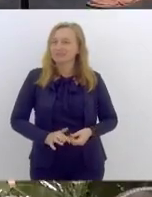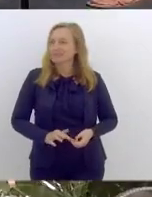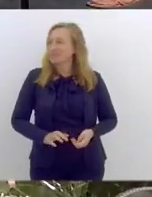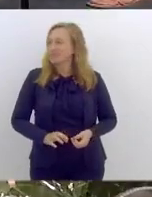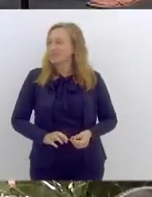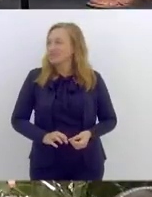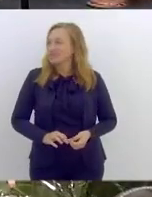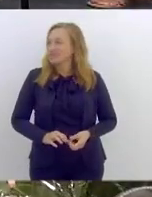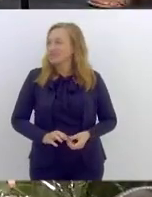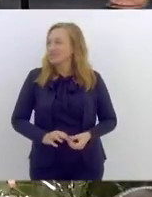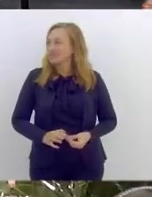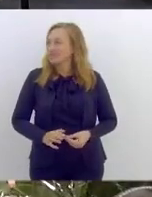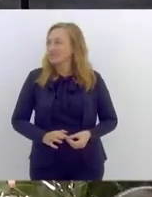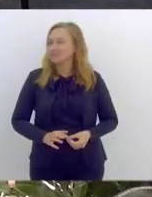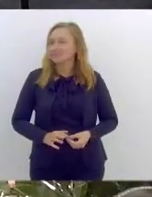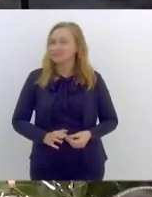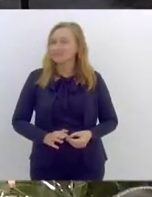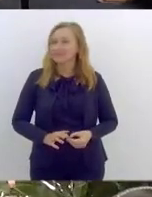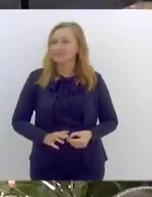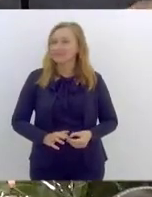Vamos encerrar com música.